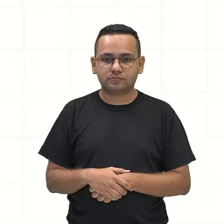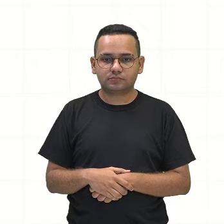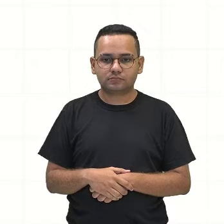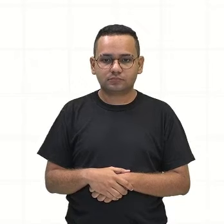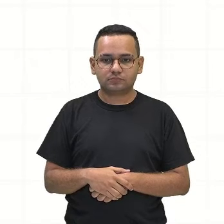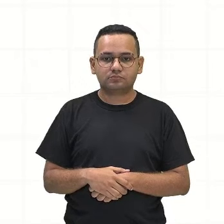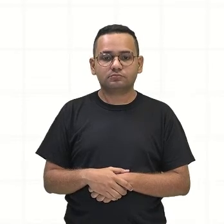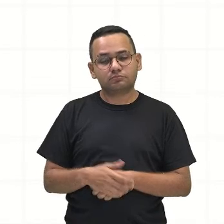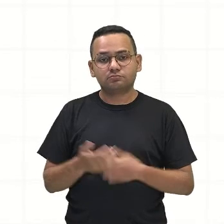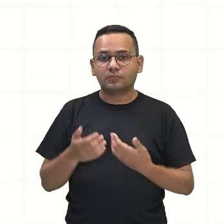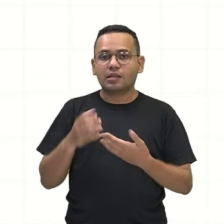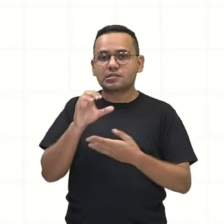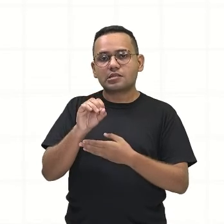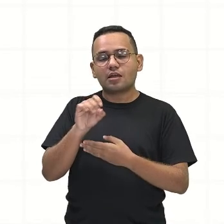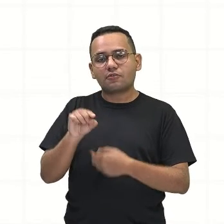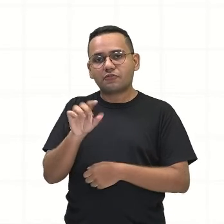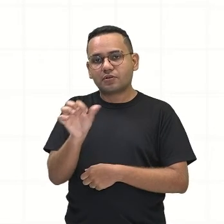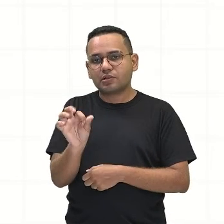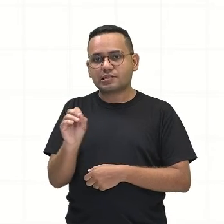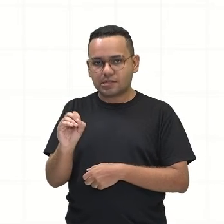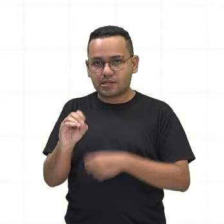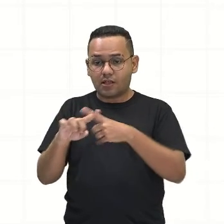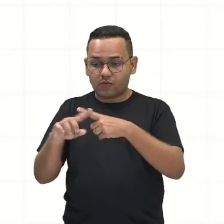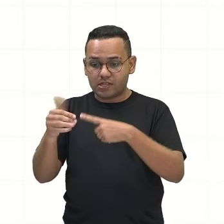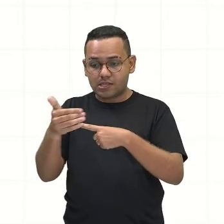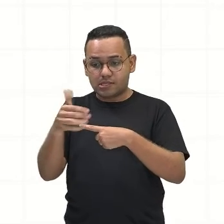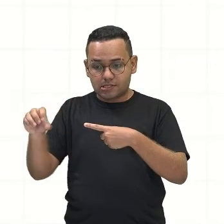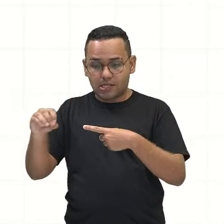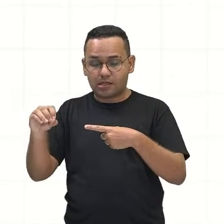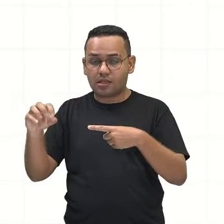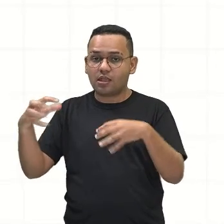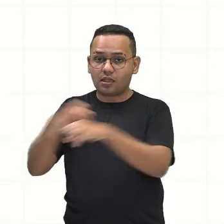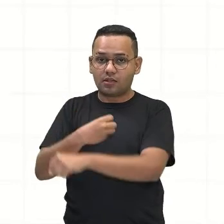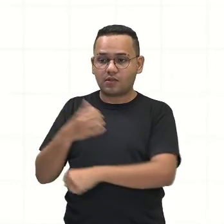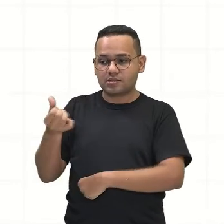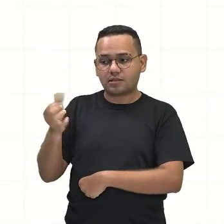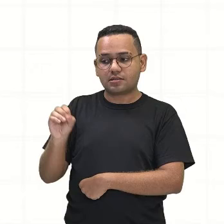100, tu tem 60%.